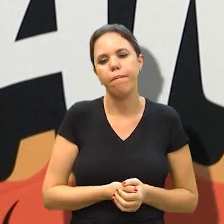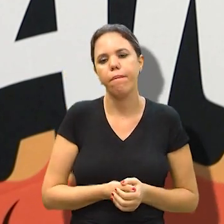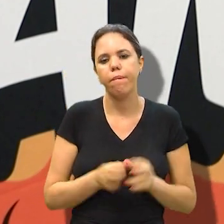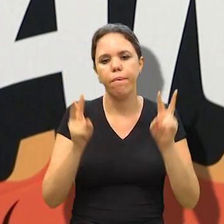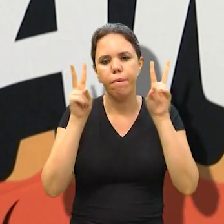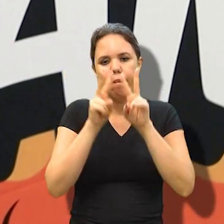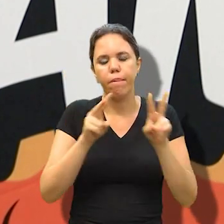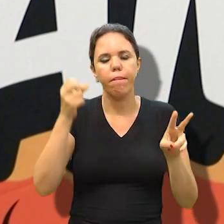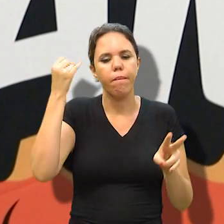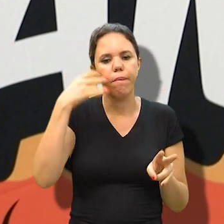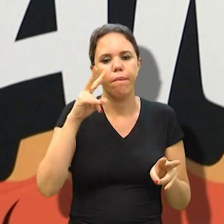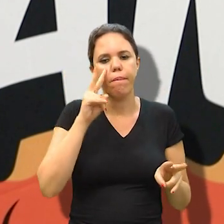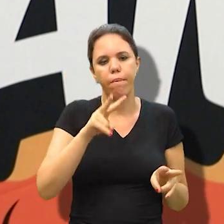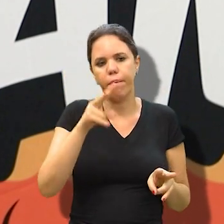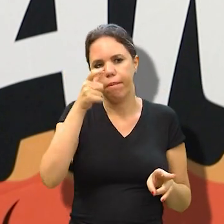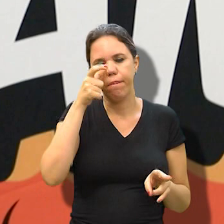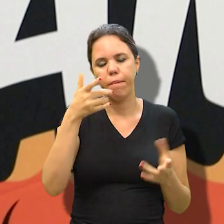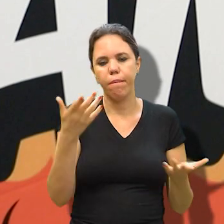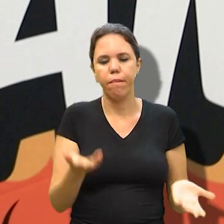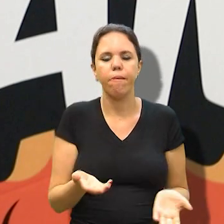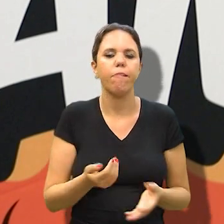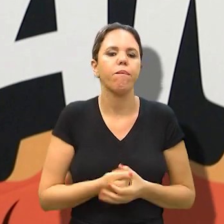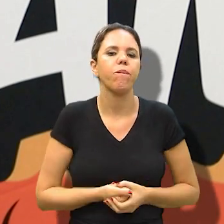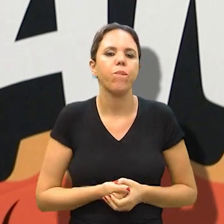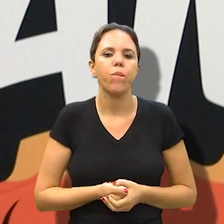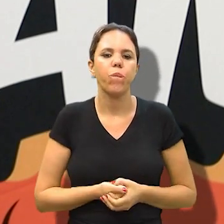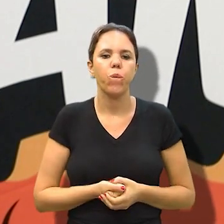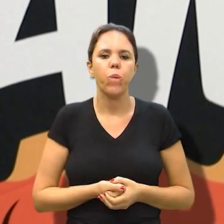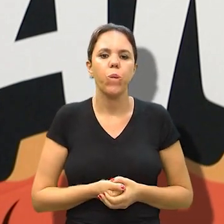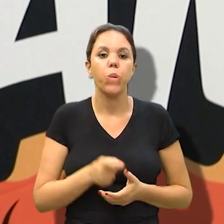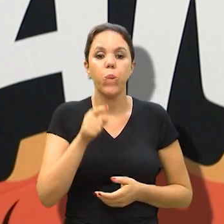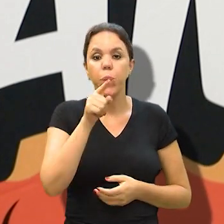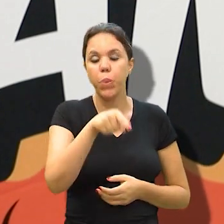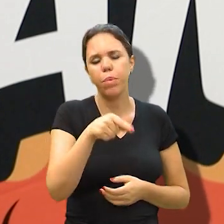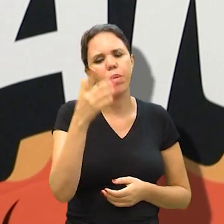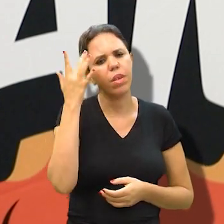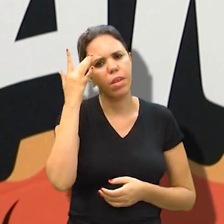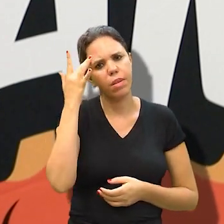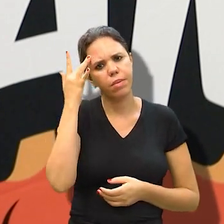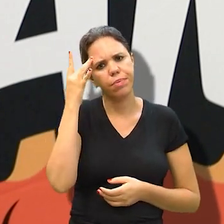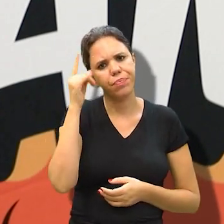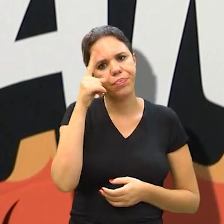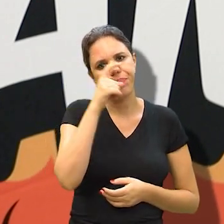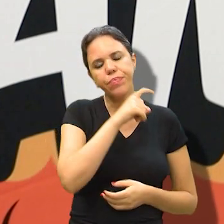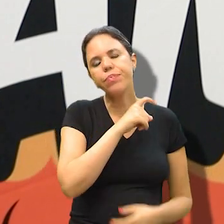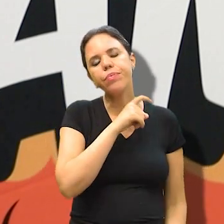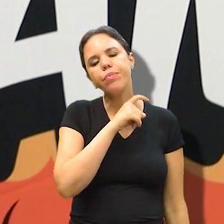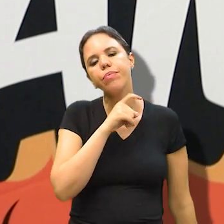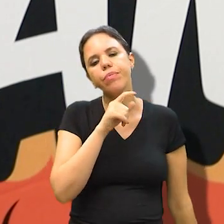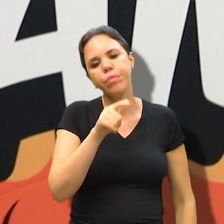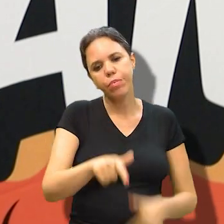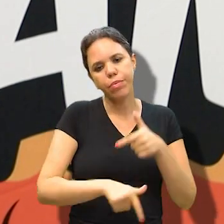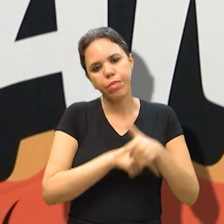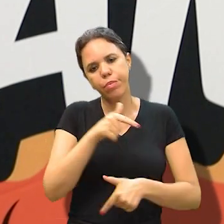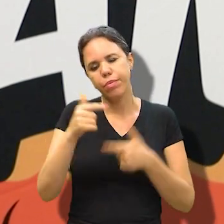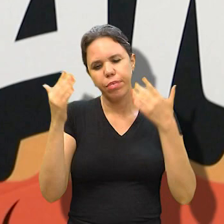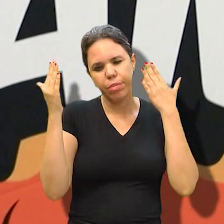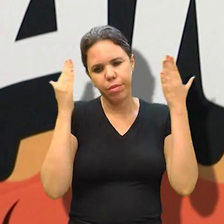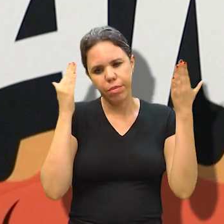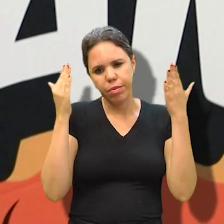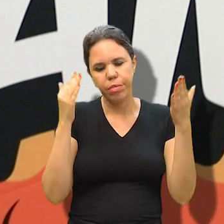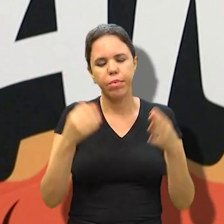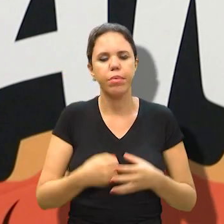de audiovisual, de quem está assistindo. Você acha complicado trabalhar